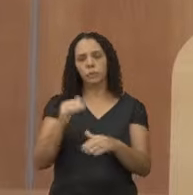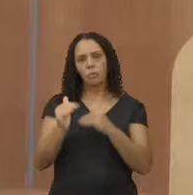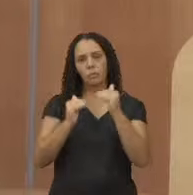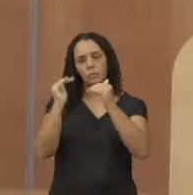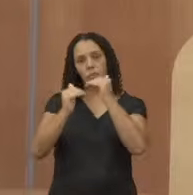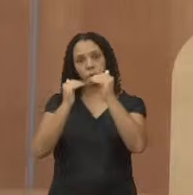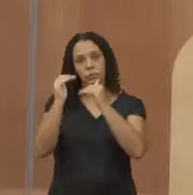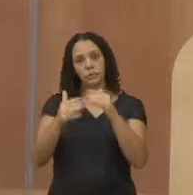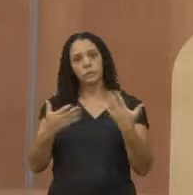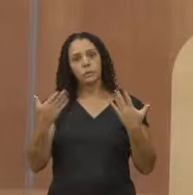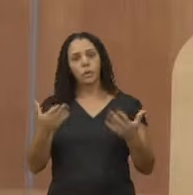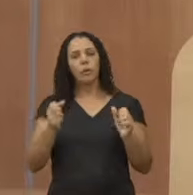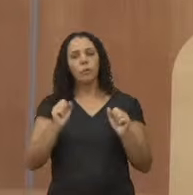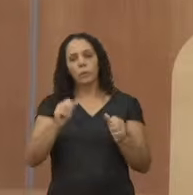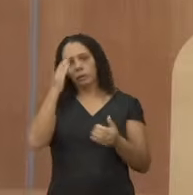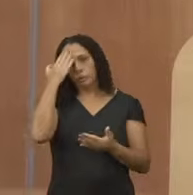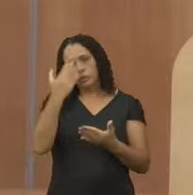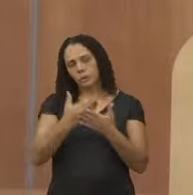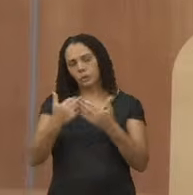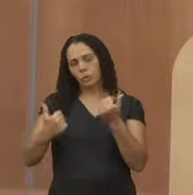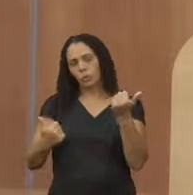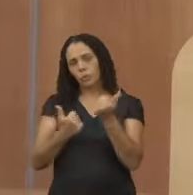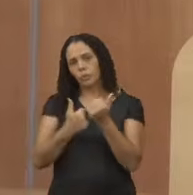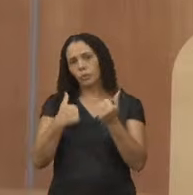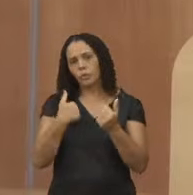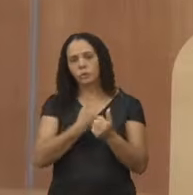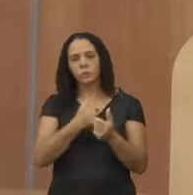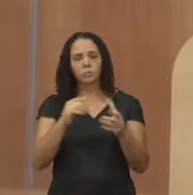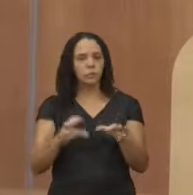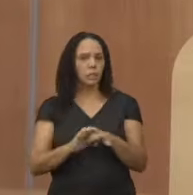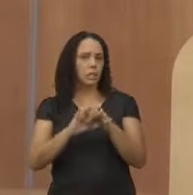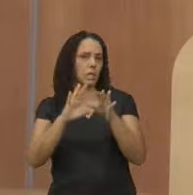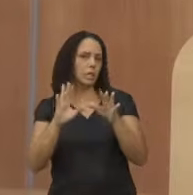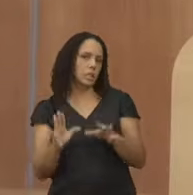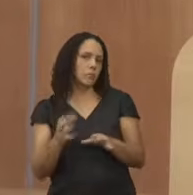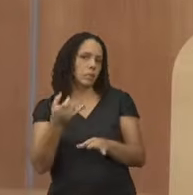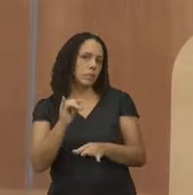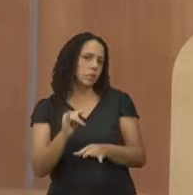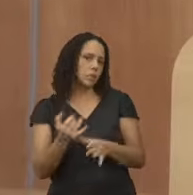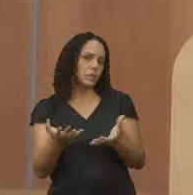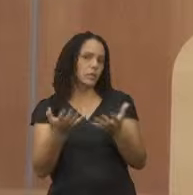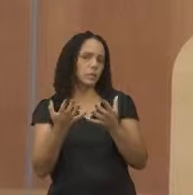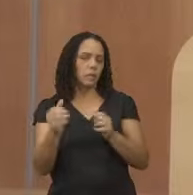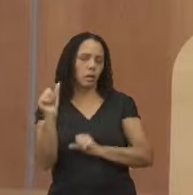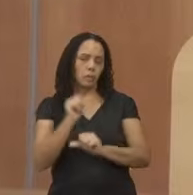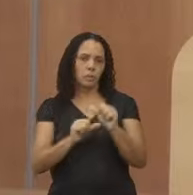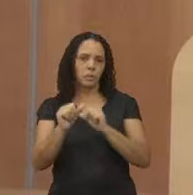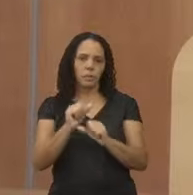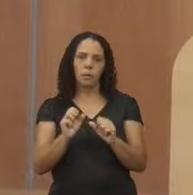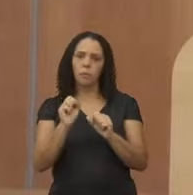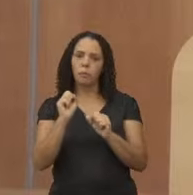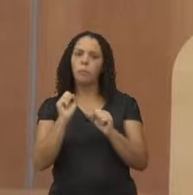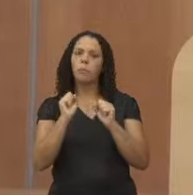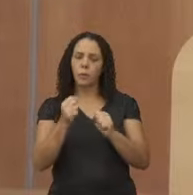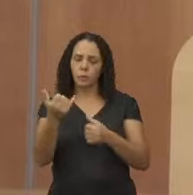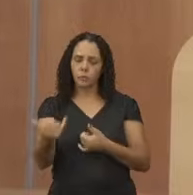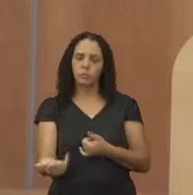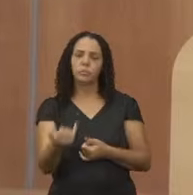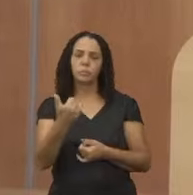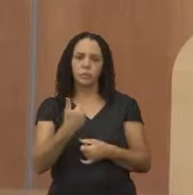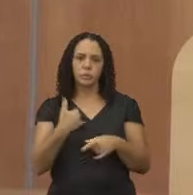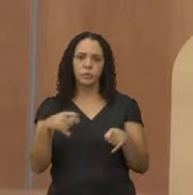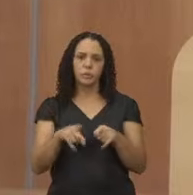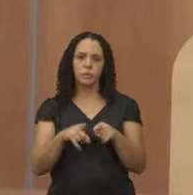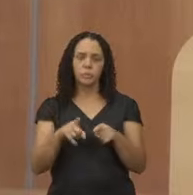desenvolvimento. Então, conte com a gente está à disposição e qualquer coisa que quiserem alterar, estou à disposição também e conto